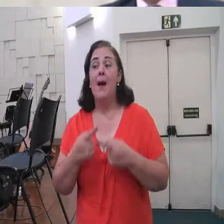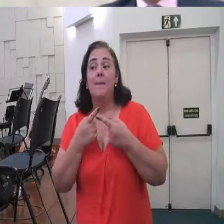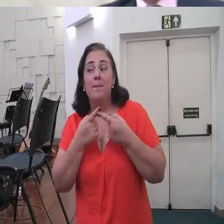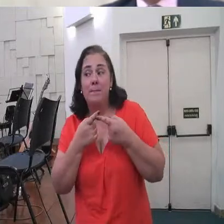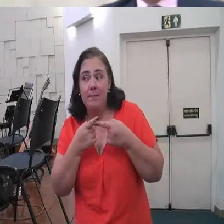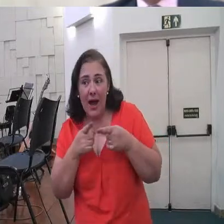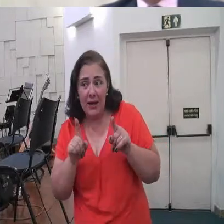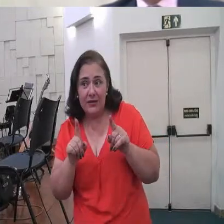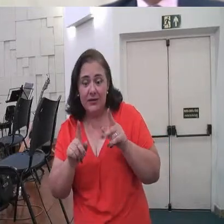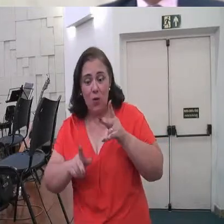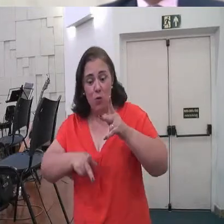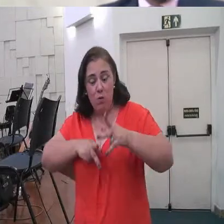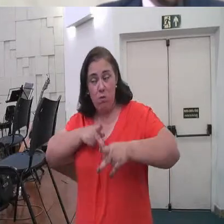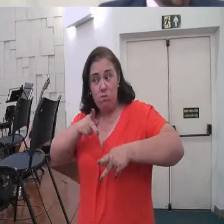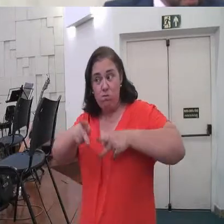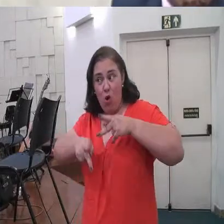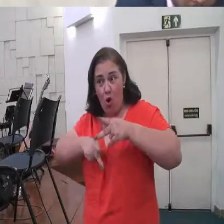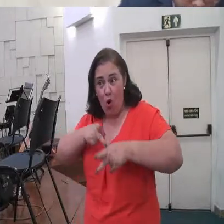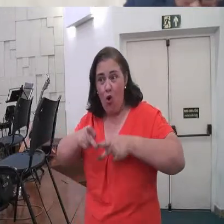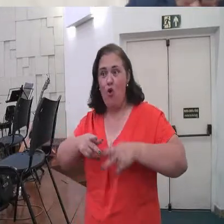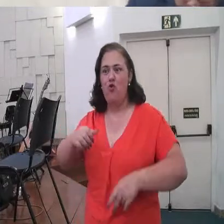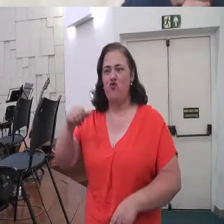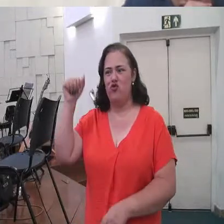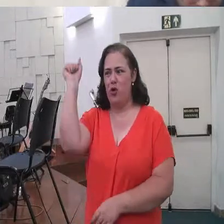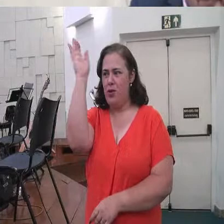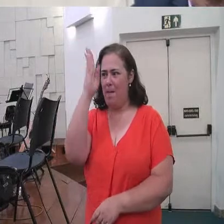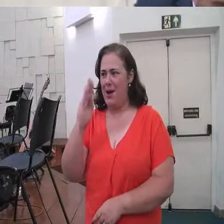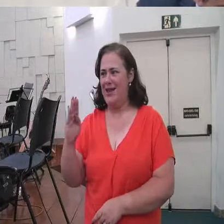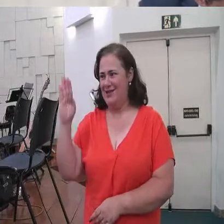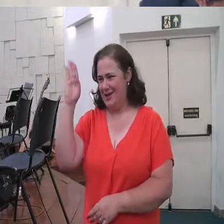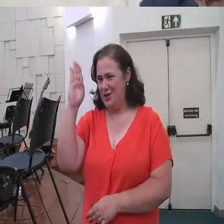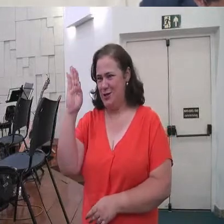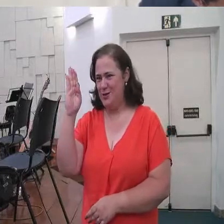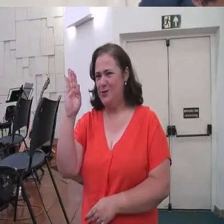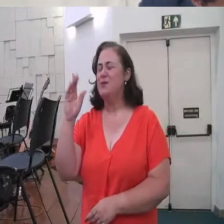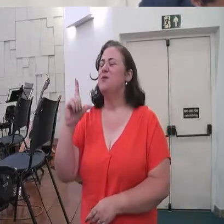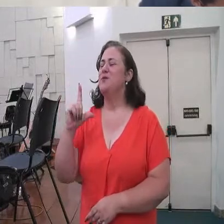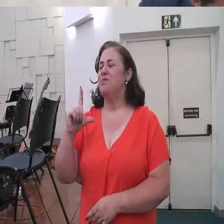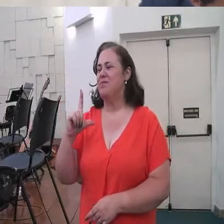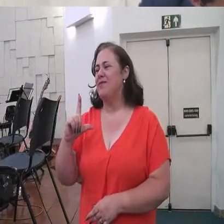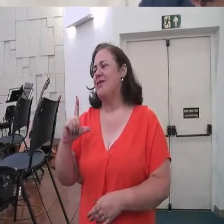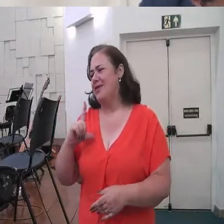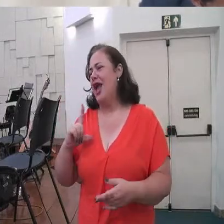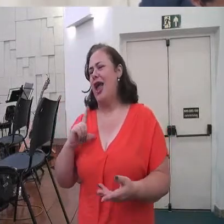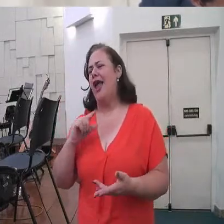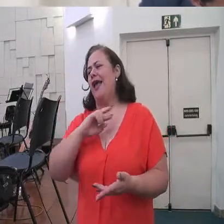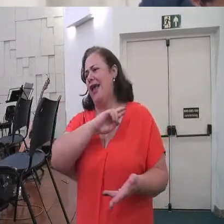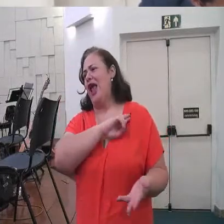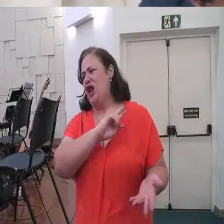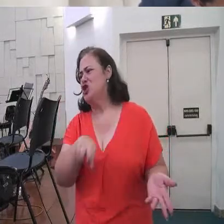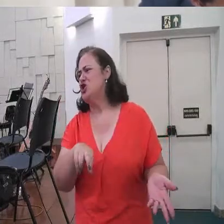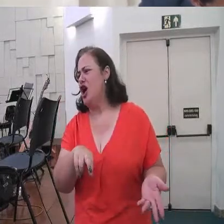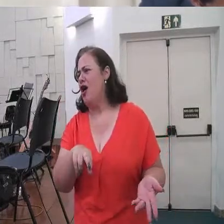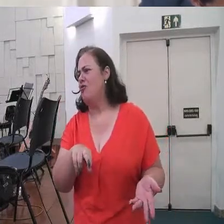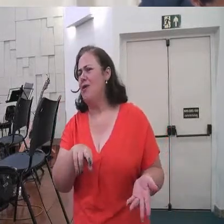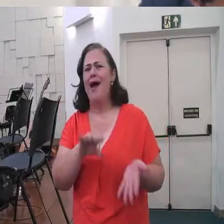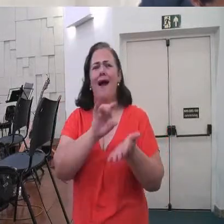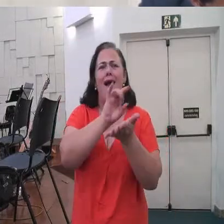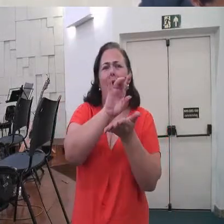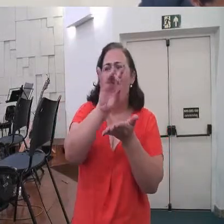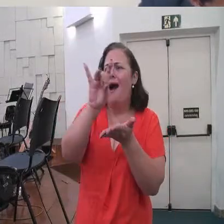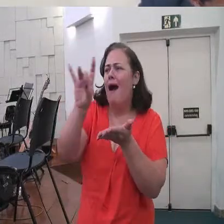religião. E nós estamos falando de um país extremamente religioso. Há uma